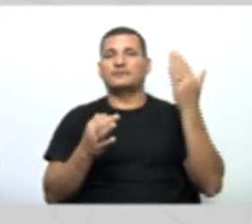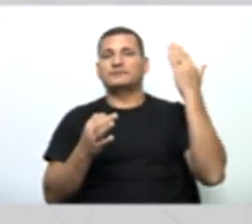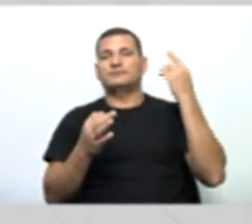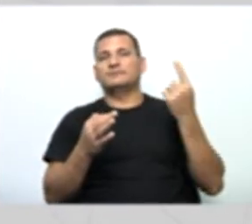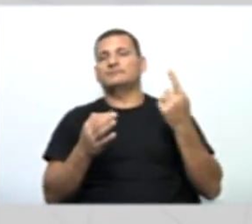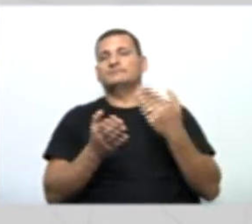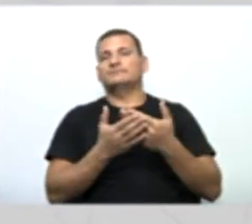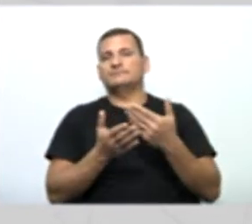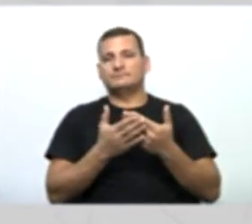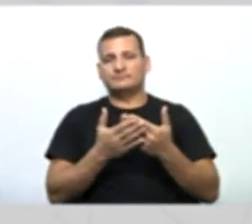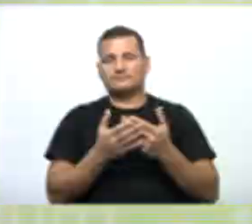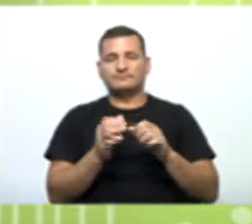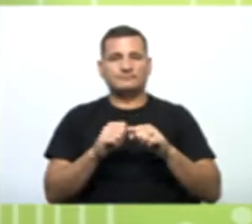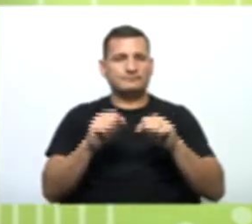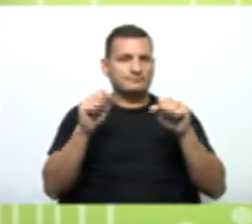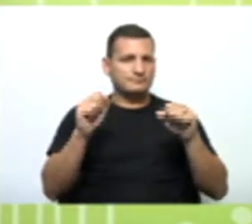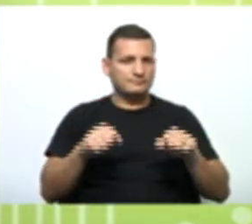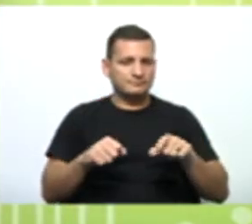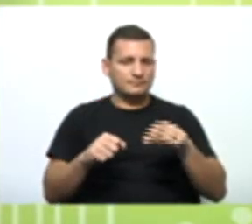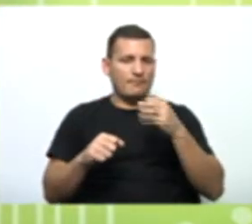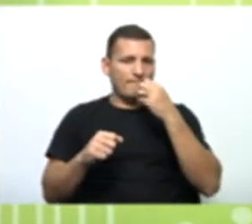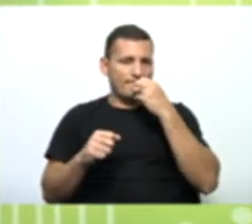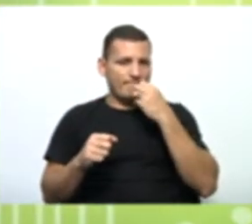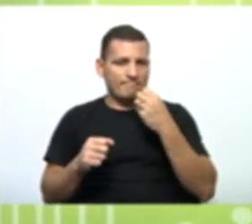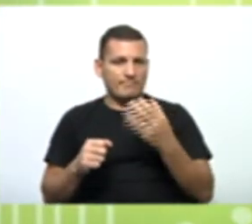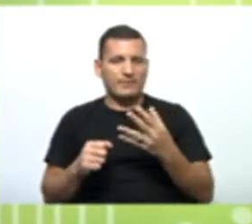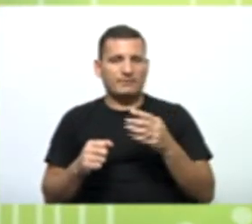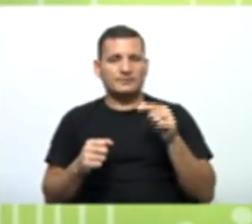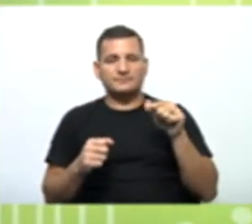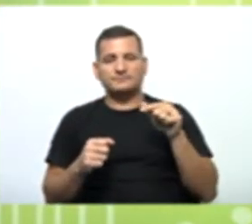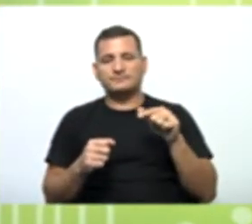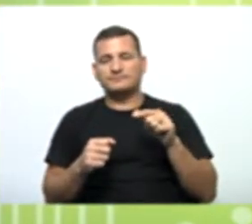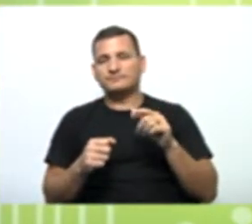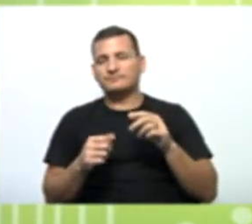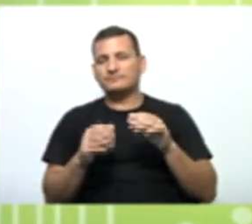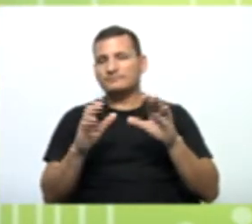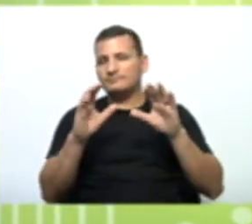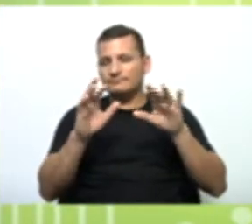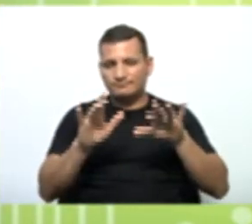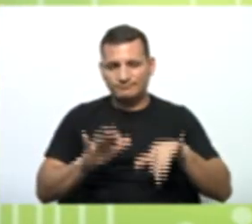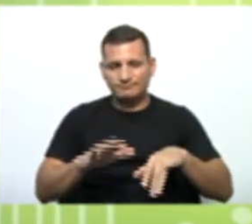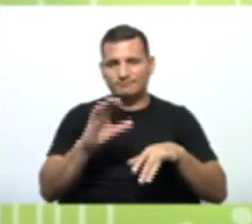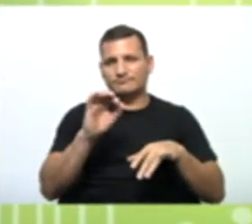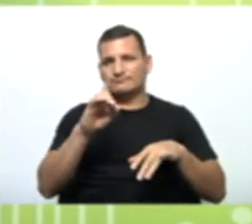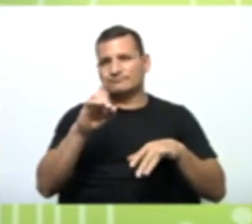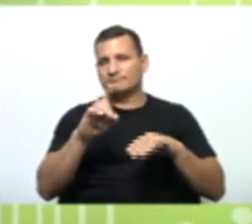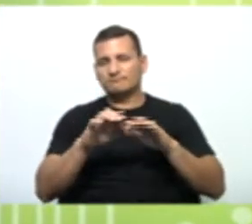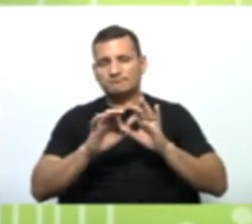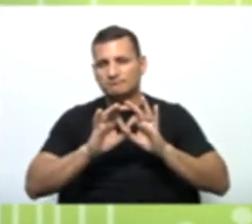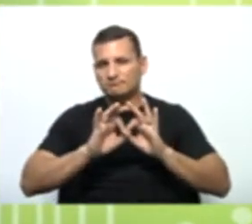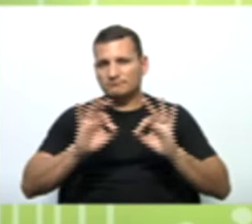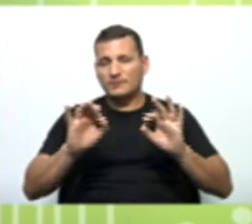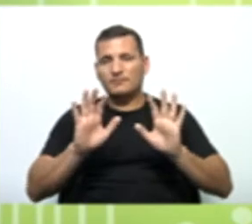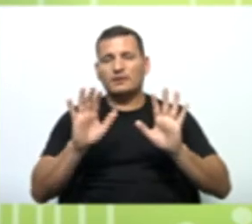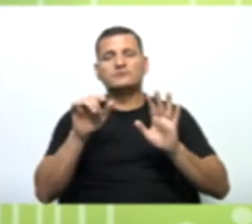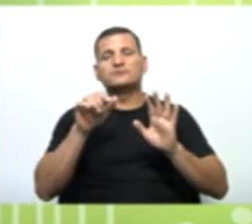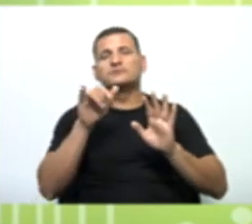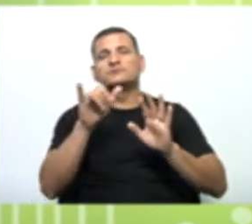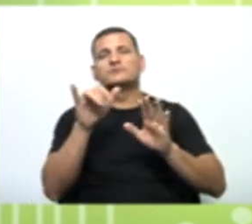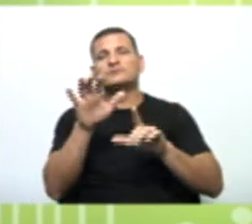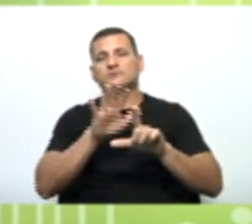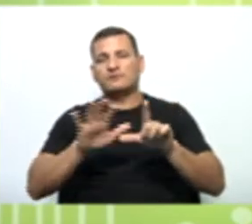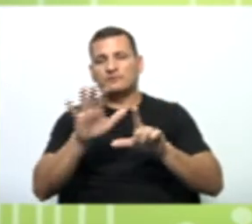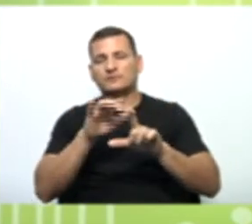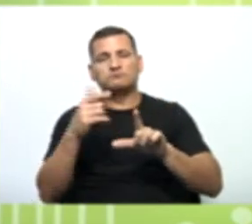sistema pode estar redondinho, pode estar funcionando os códigos corretamente, mas se a interface não ajudar